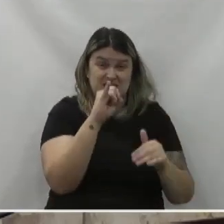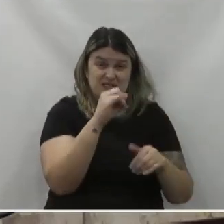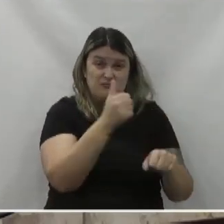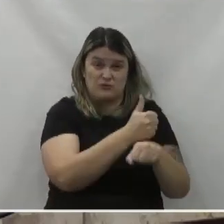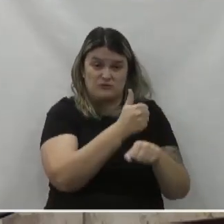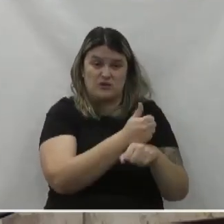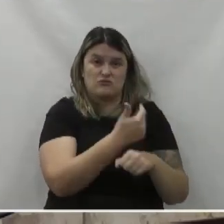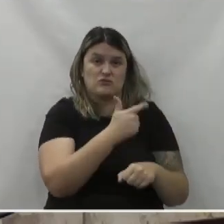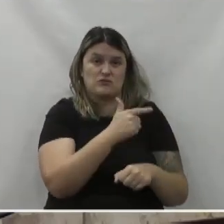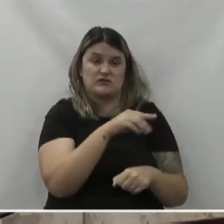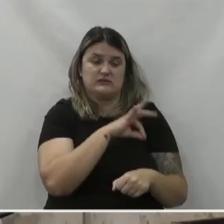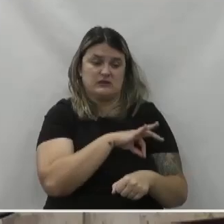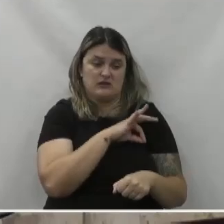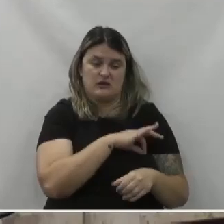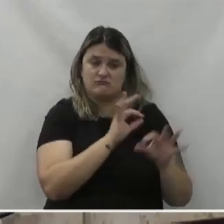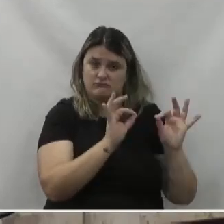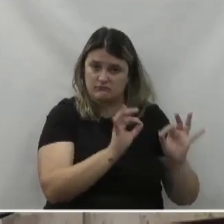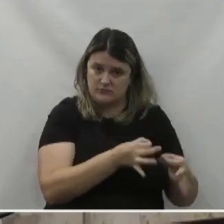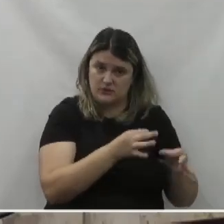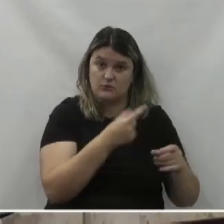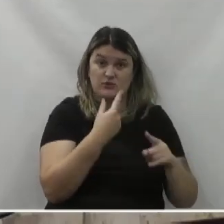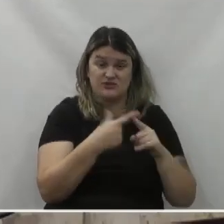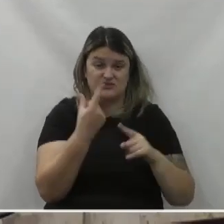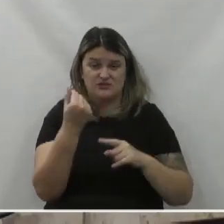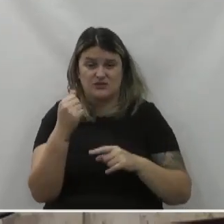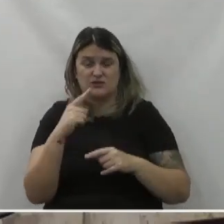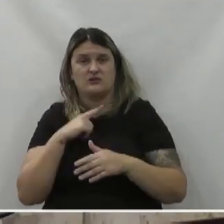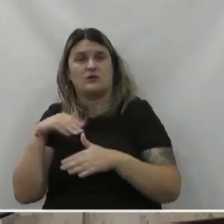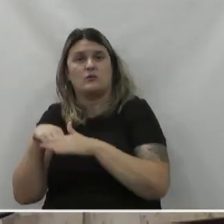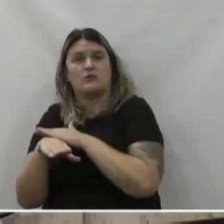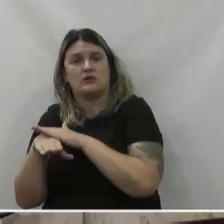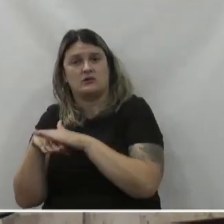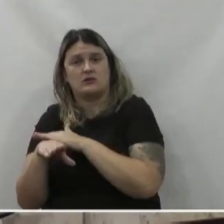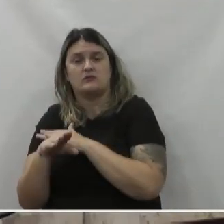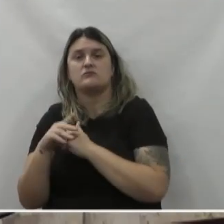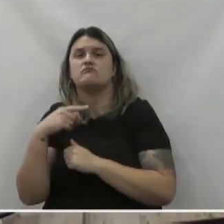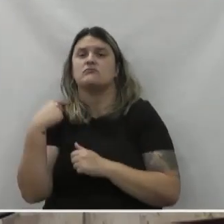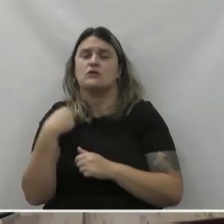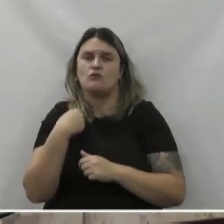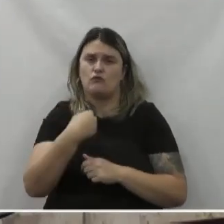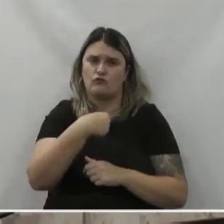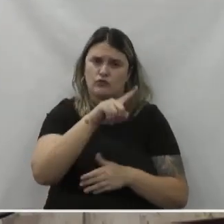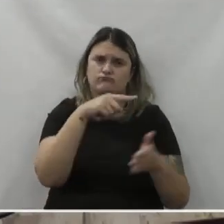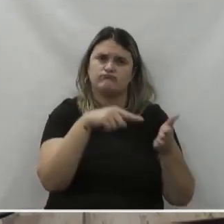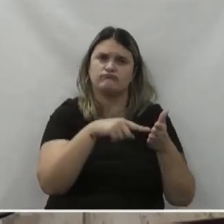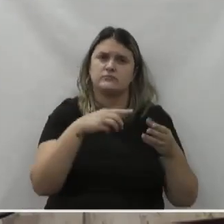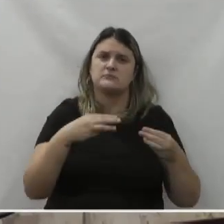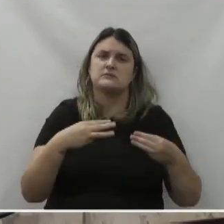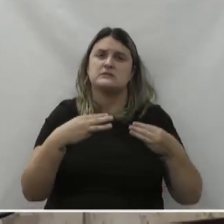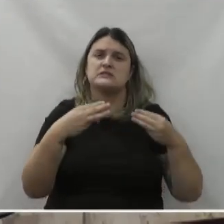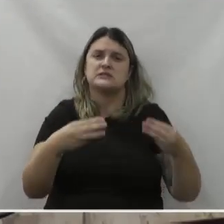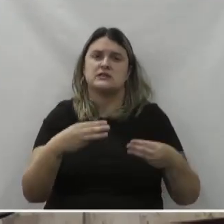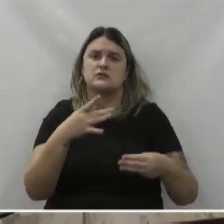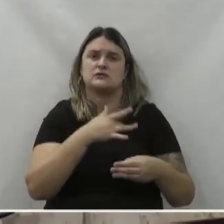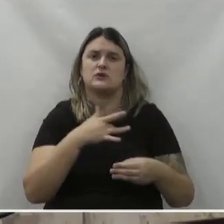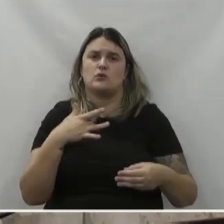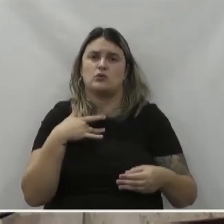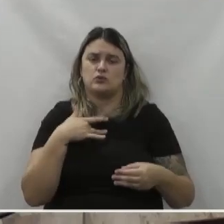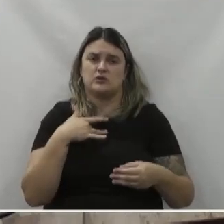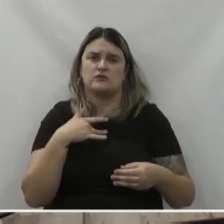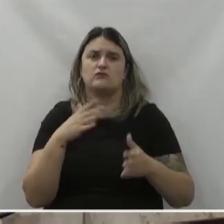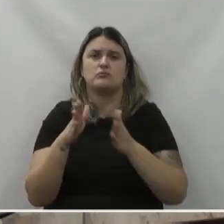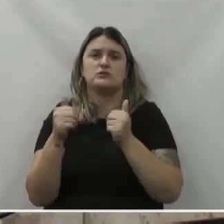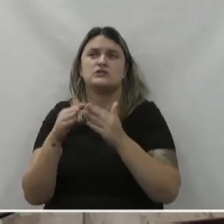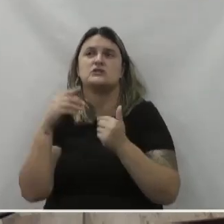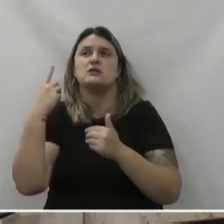deles, visto, né, que o dinheiro está na conta da prefeitura, nós iremos acionar o Ministério da Saúde através dos mandatos de